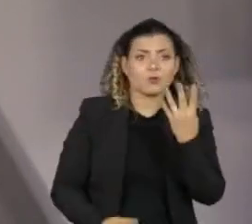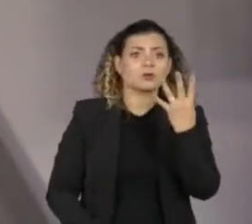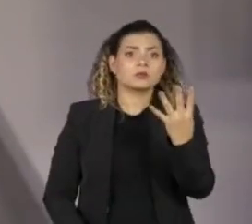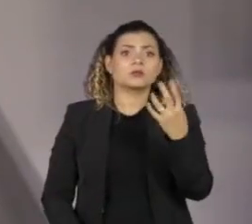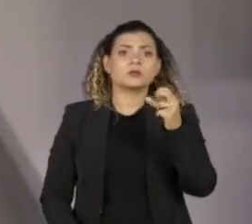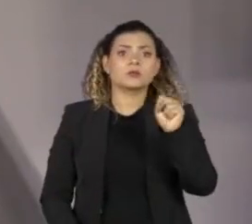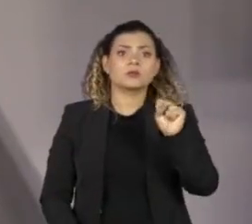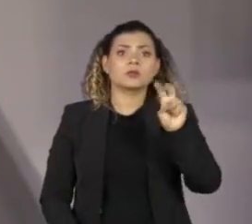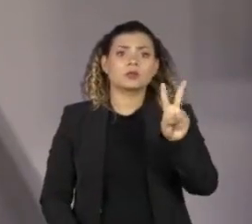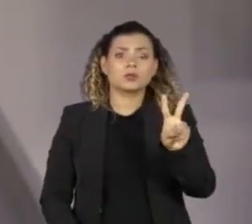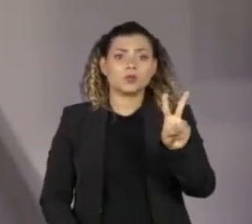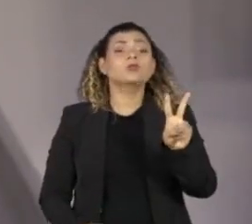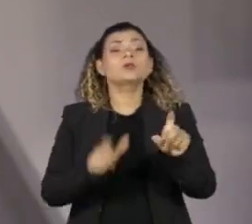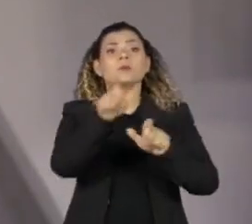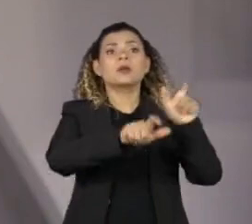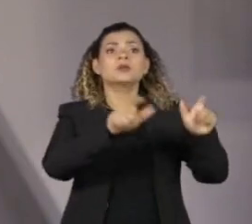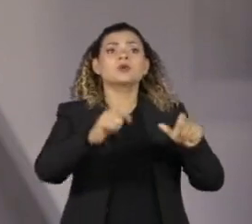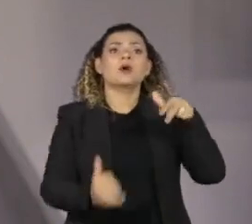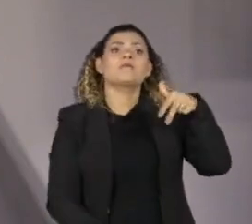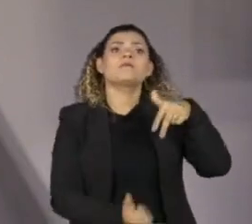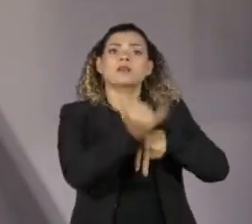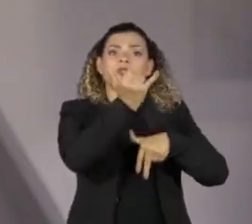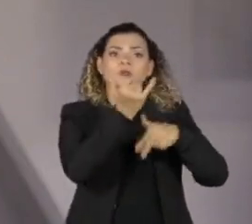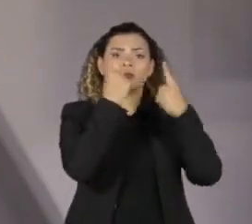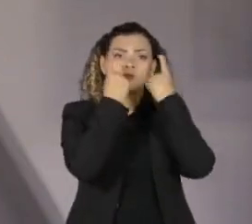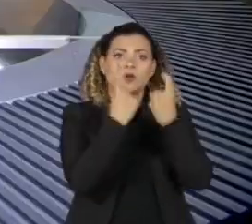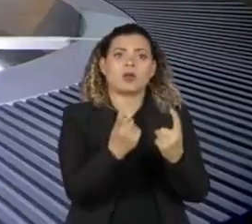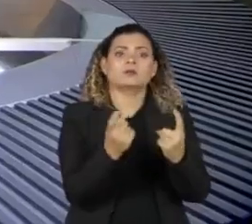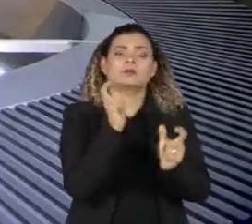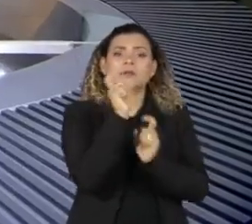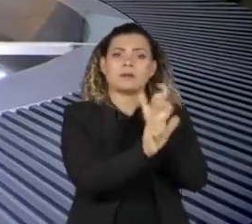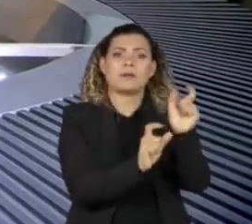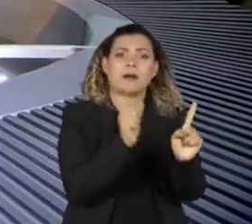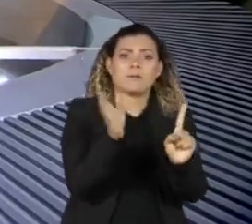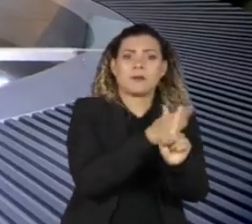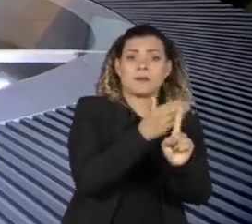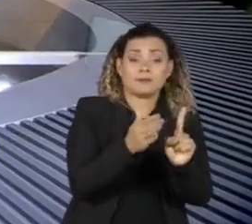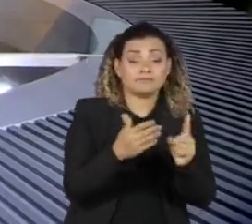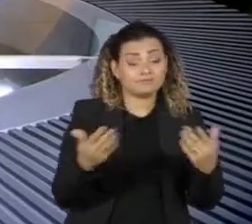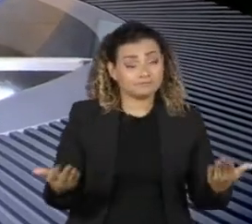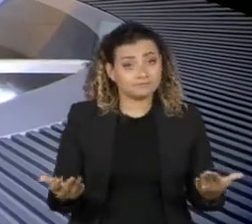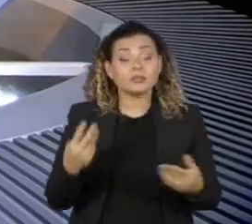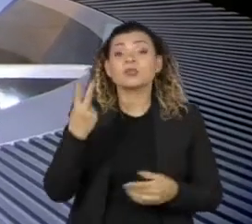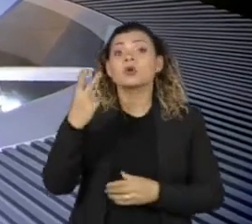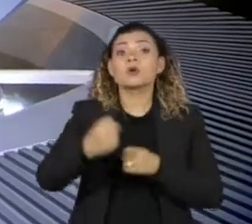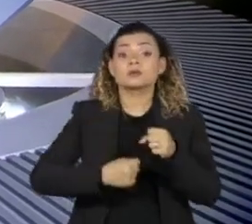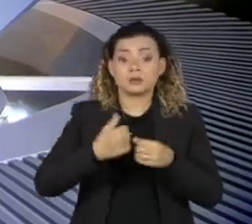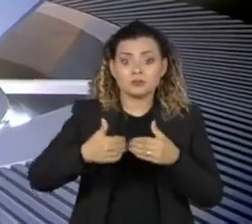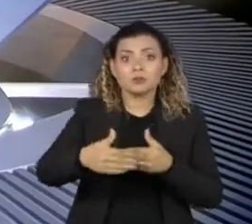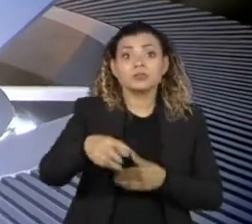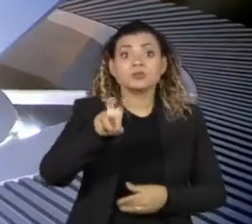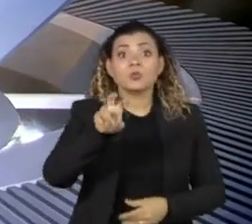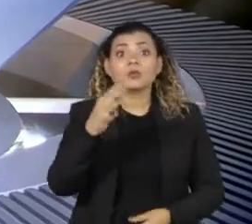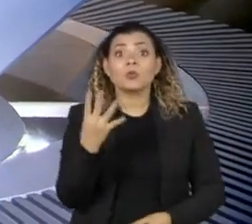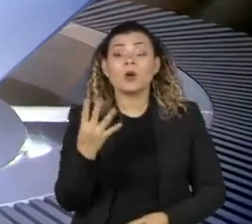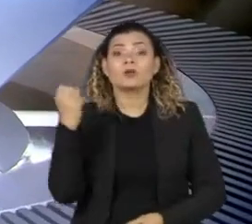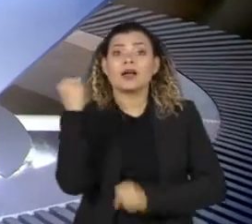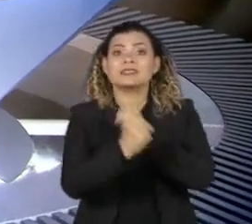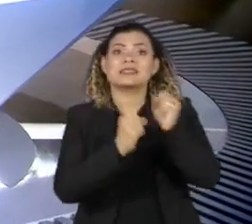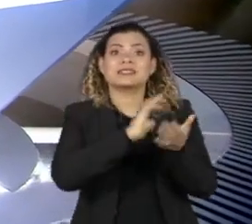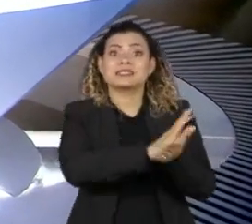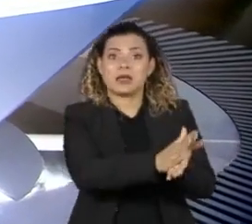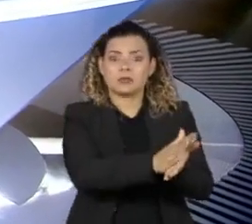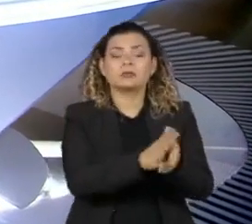482 agentes políticos foram vítimas de violência. Em pouco mais de 2 anos, foram 54 assassinatos e